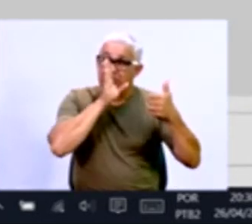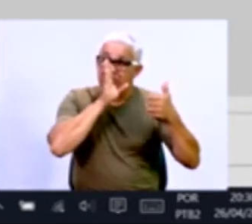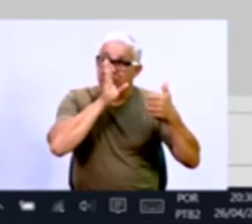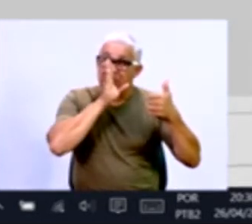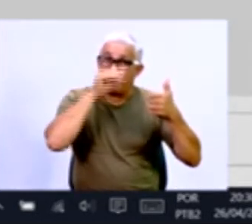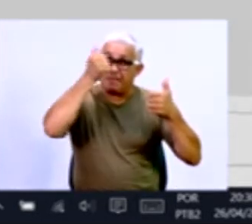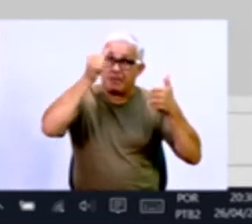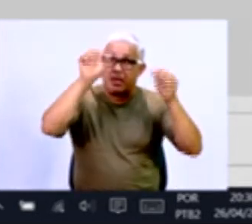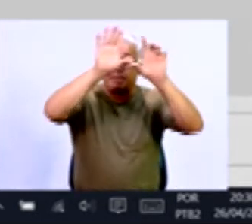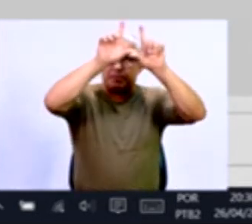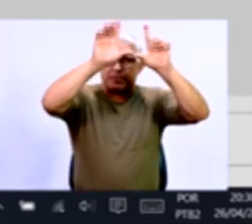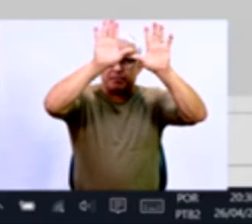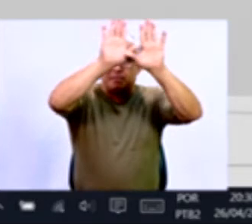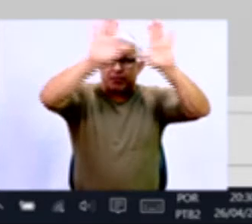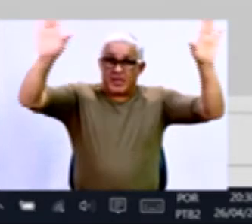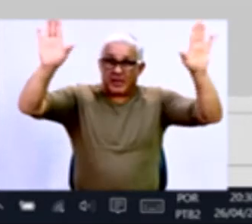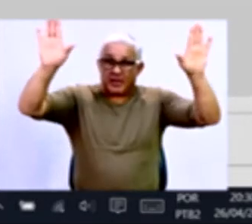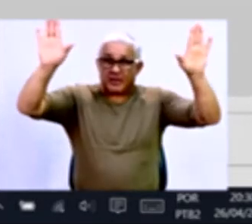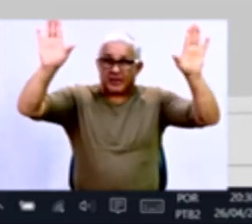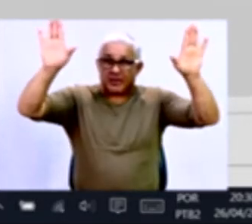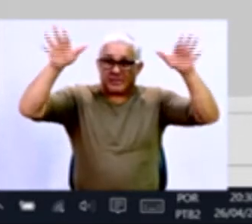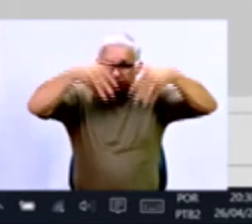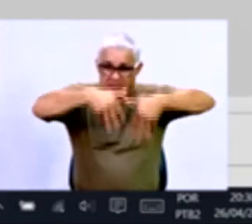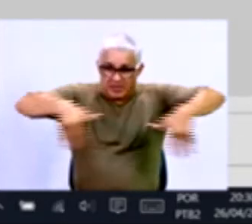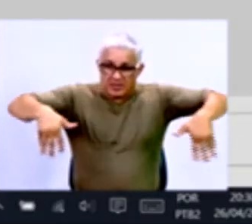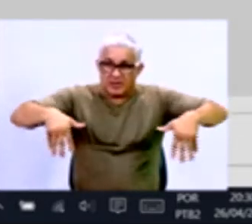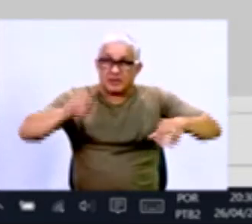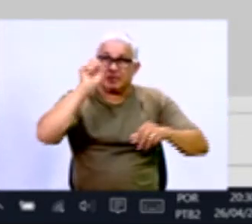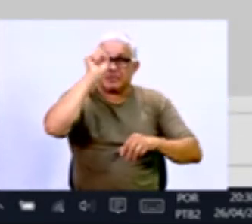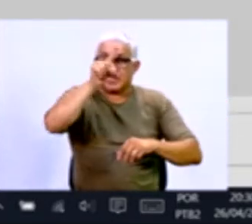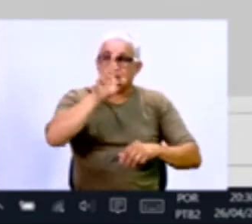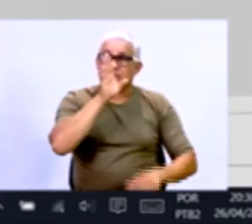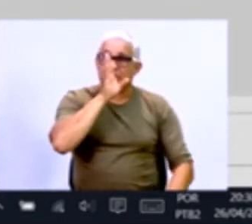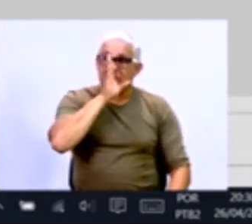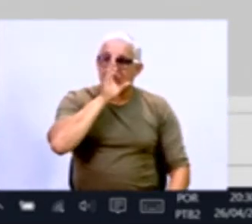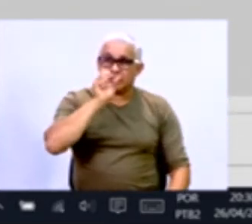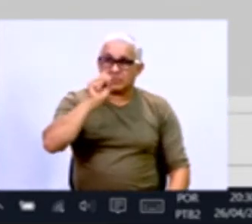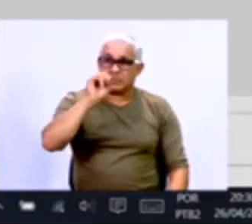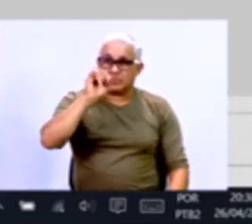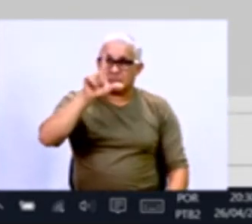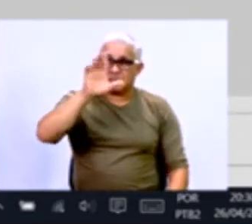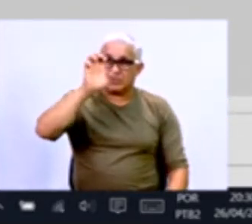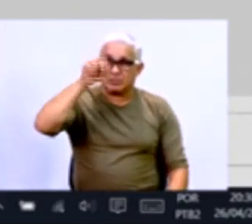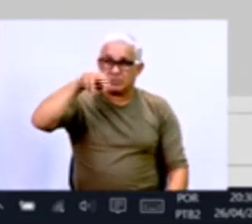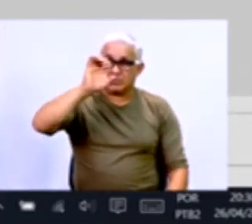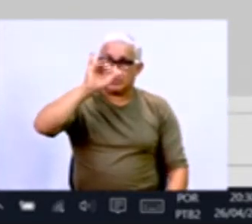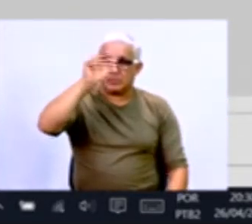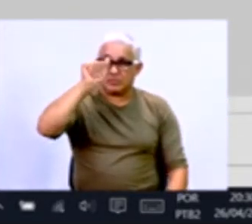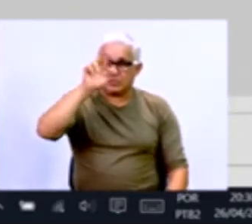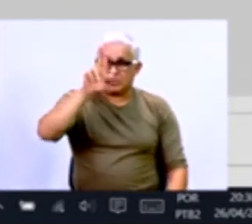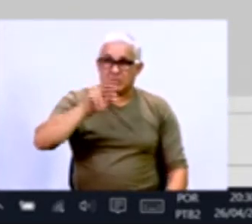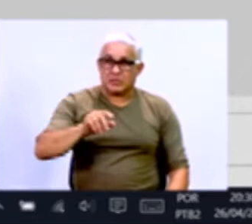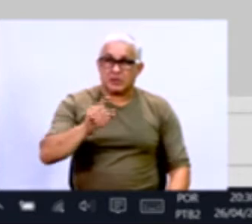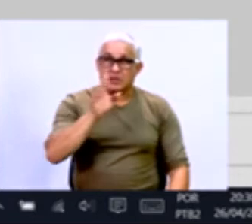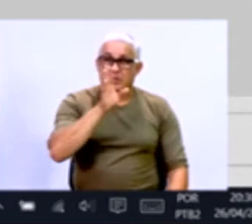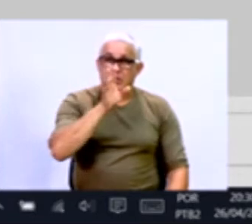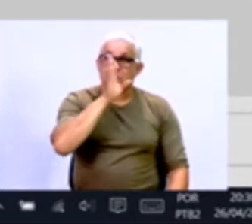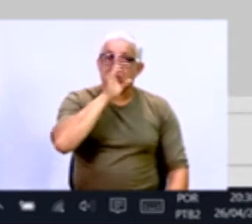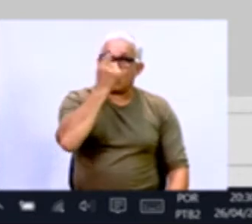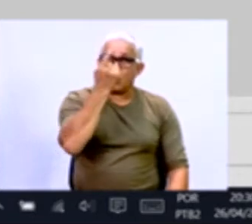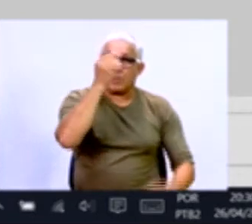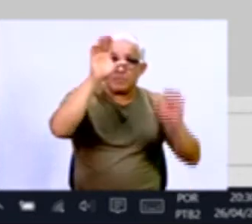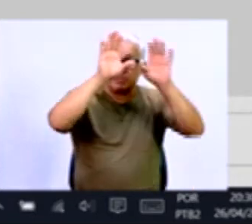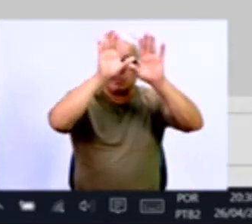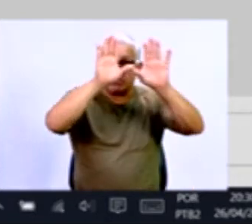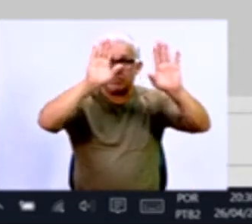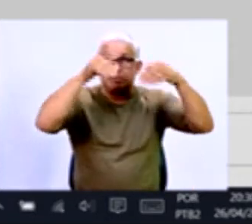primeira faixa, essa primeira música aqui, clicando no botão silenciar. Quando eu silencio uma e mando dar um play, um